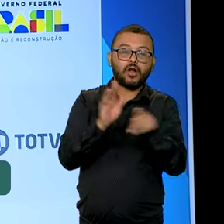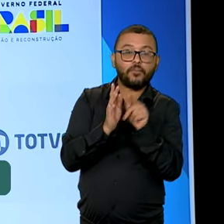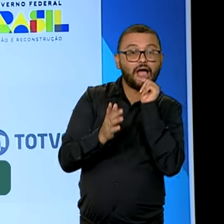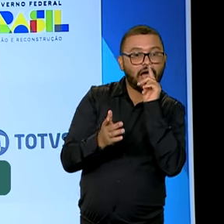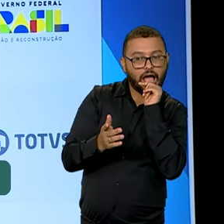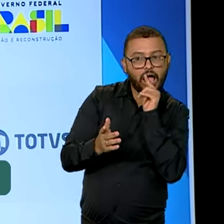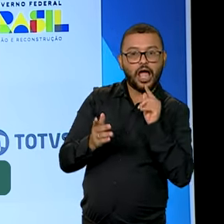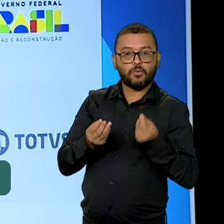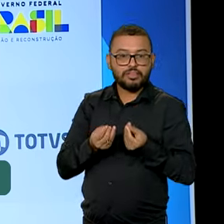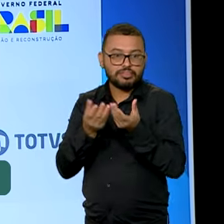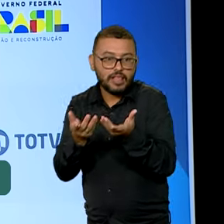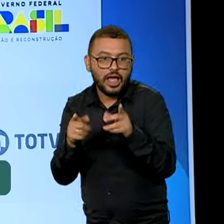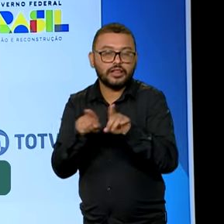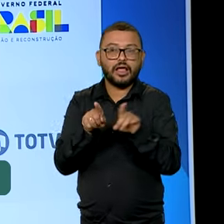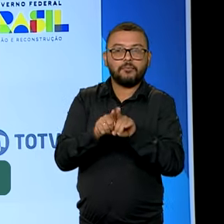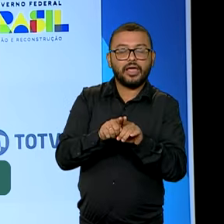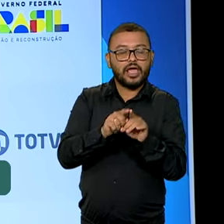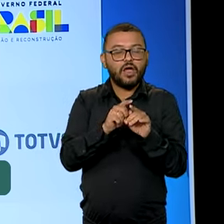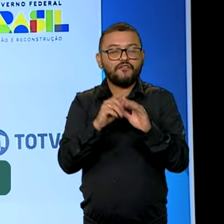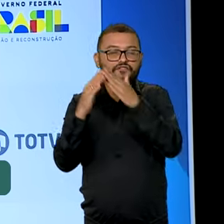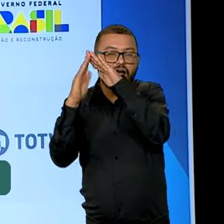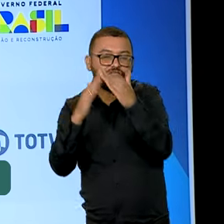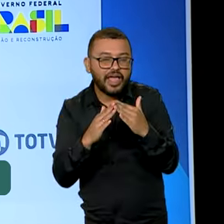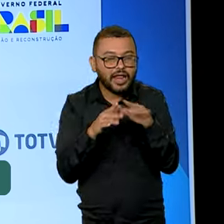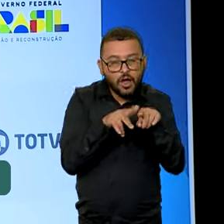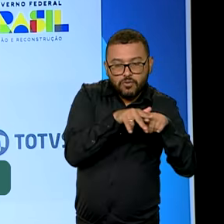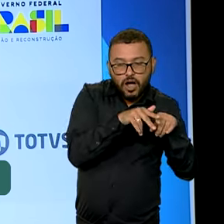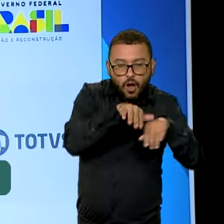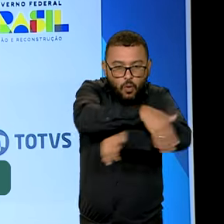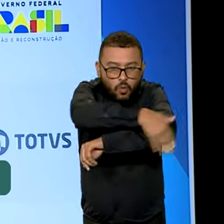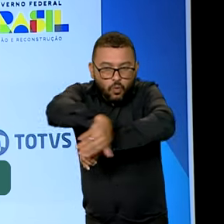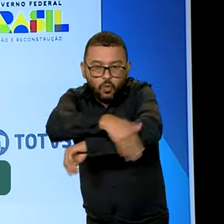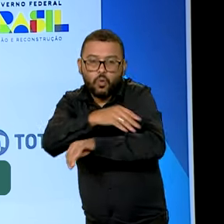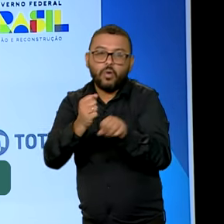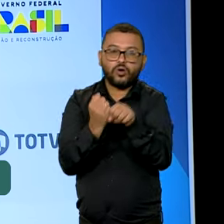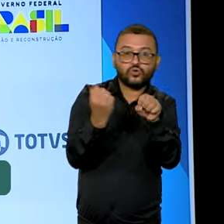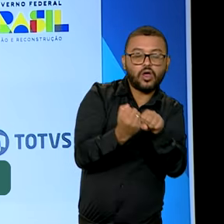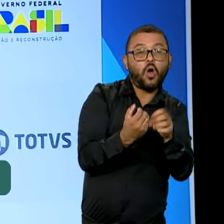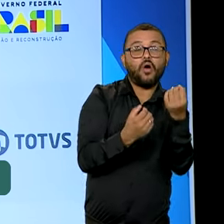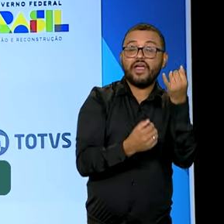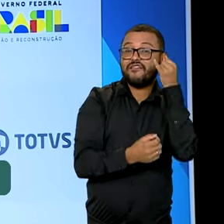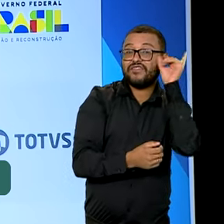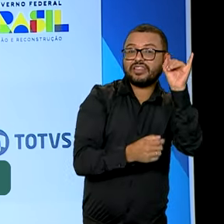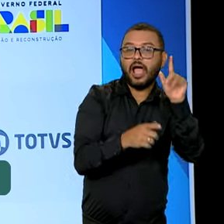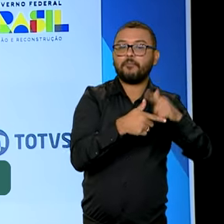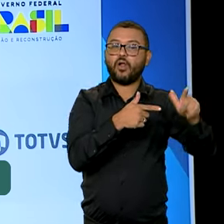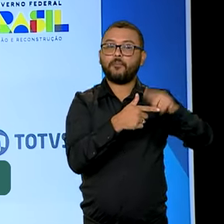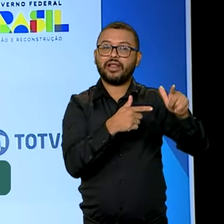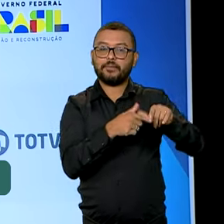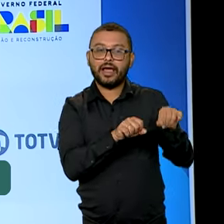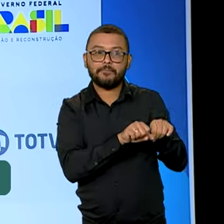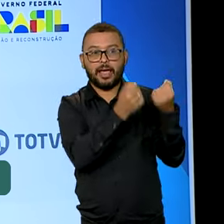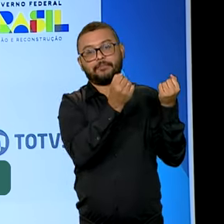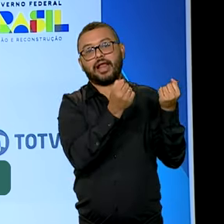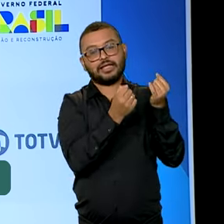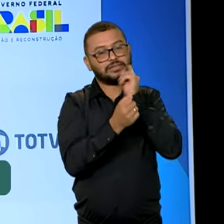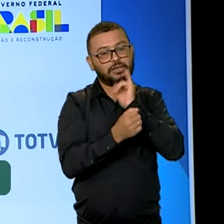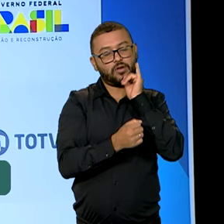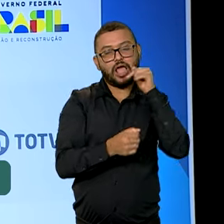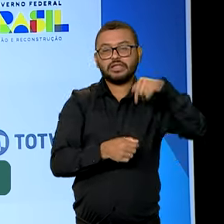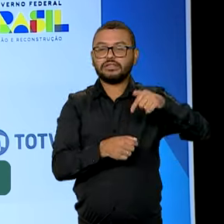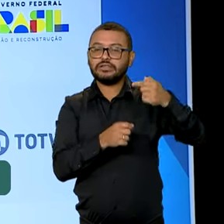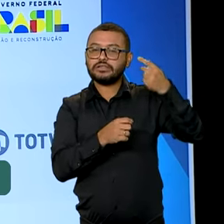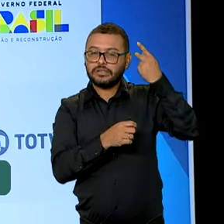água, urbanização de favelas e também prevenção de desastres naturais. Esse evento aqui em São